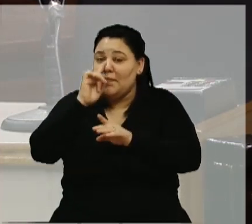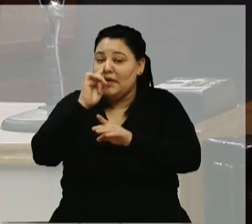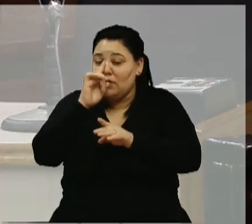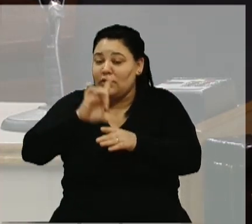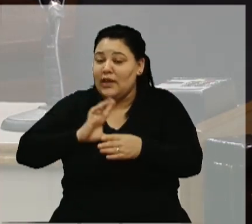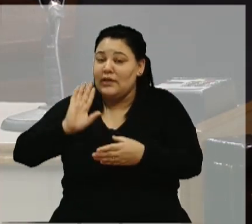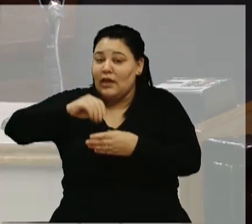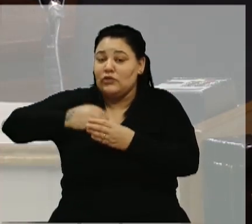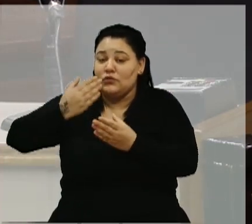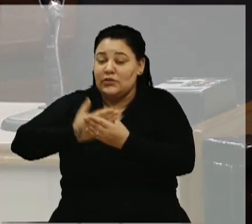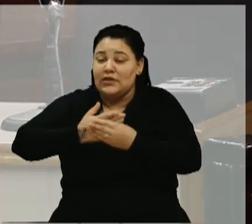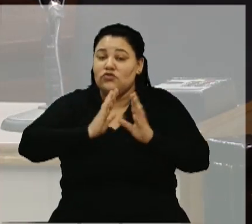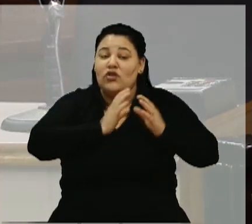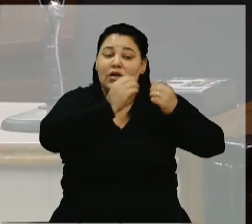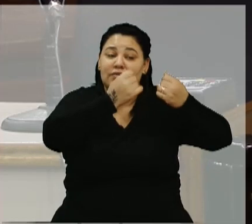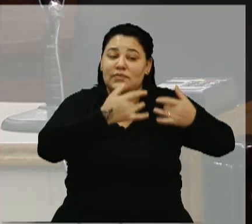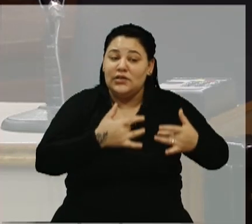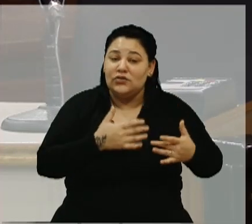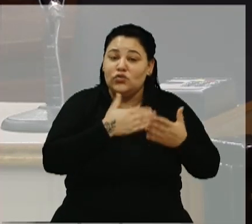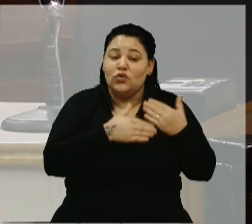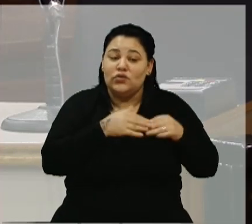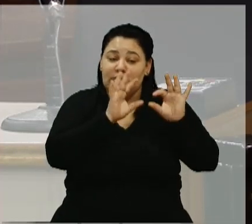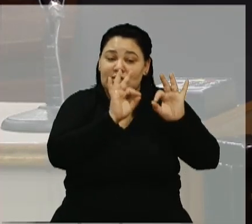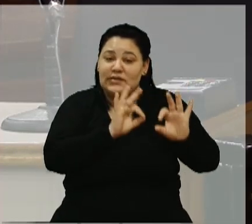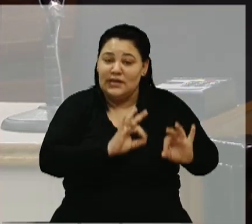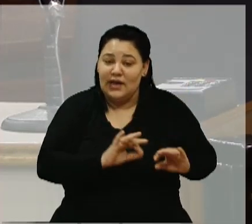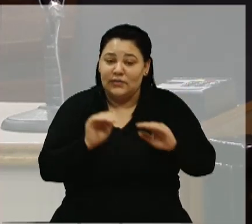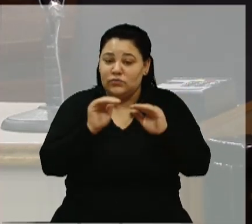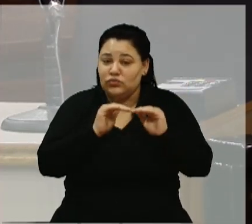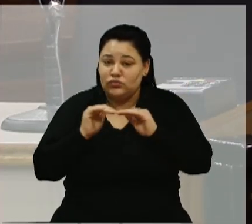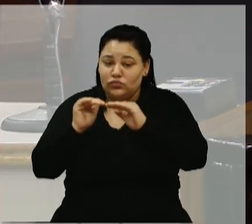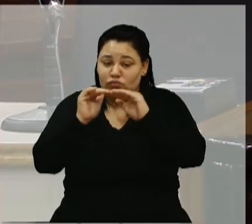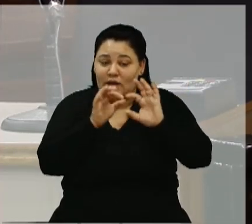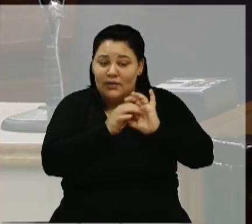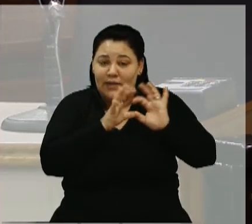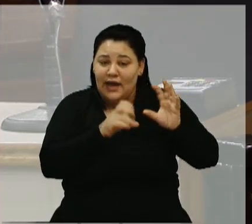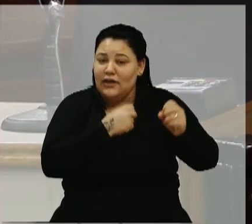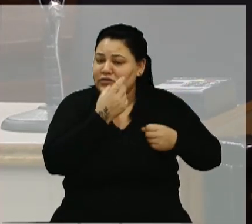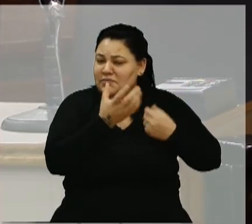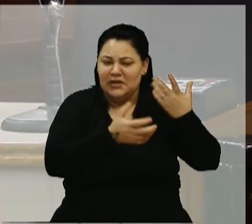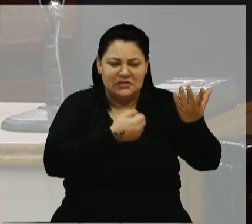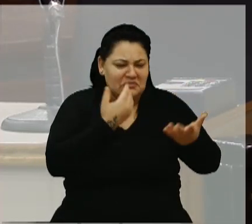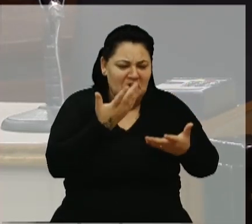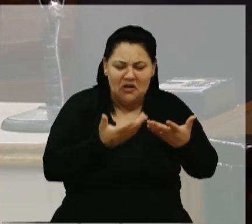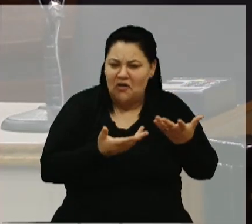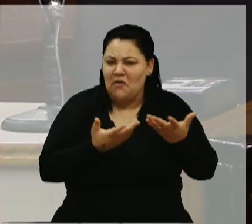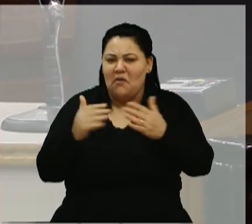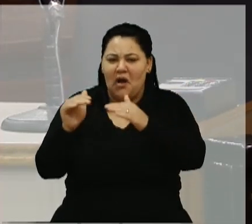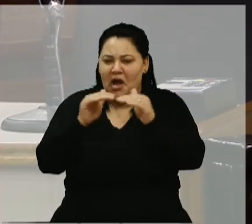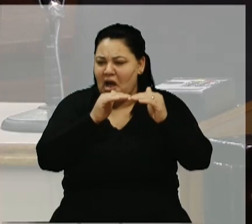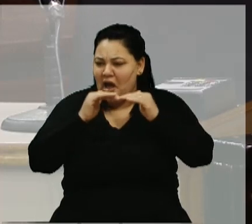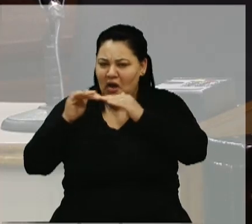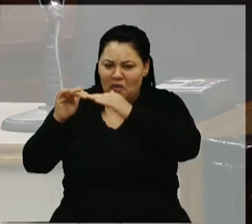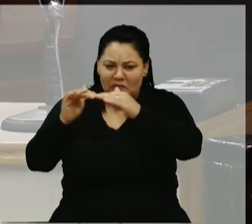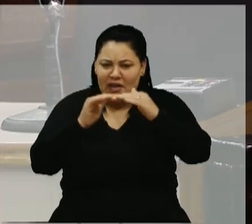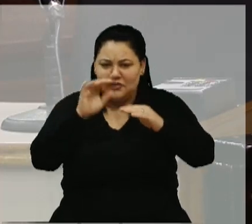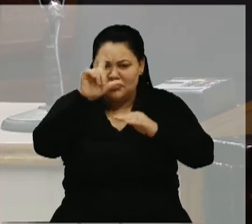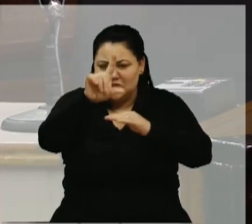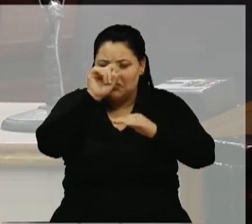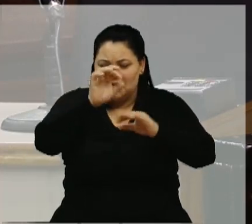Ante todo o exposto, em atenção à harmonia entre os poderes, liberdade de expressão, liberdade política, equidade nas decisões